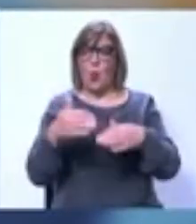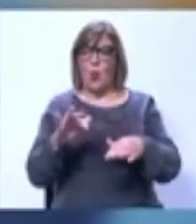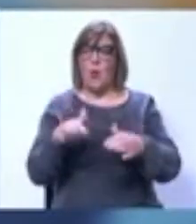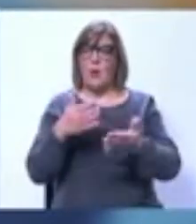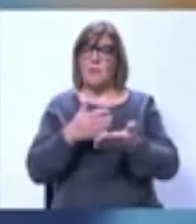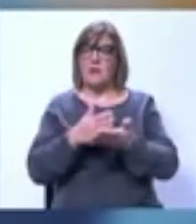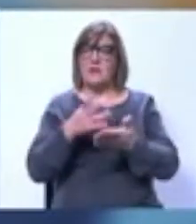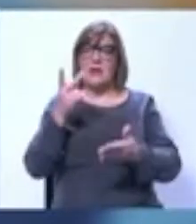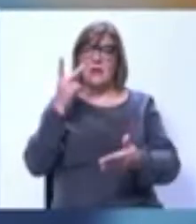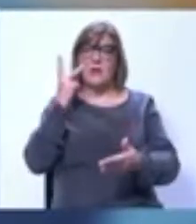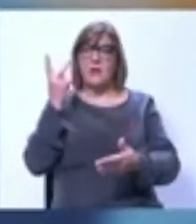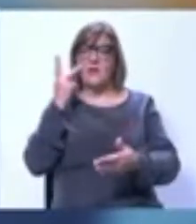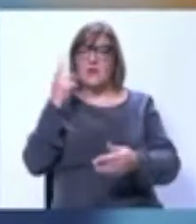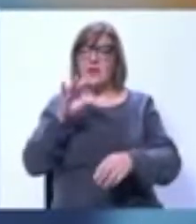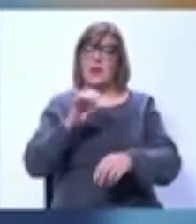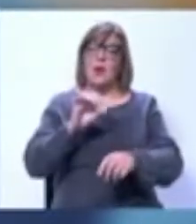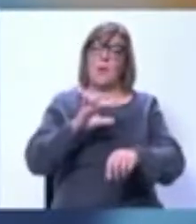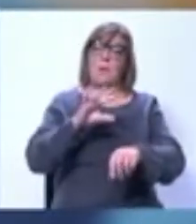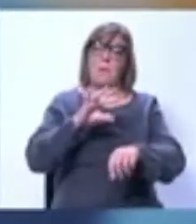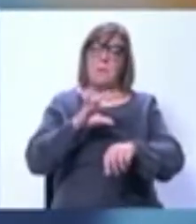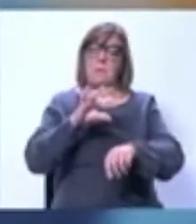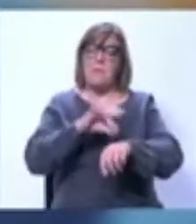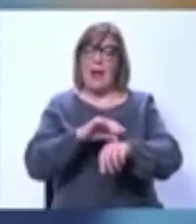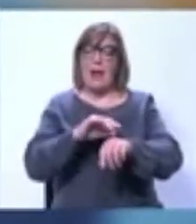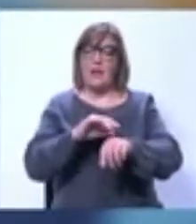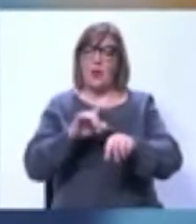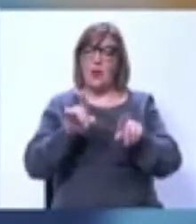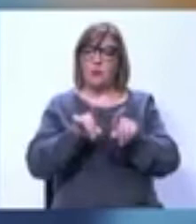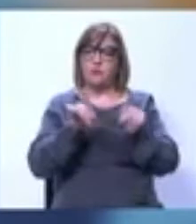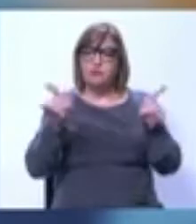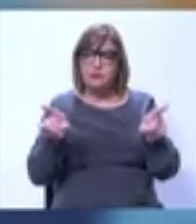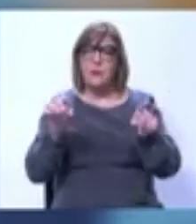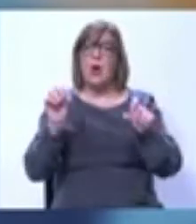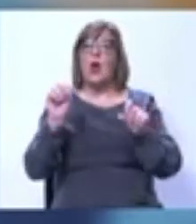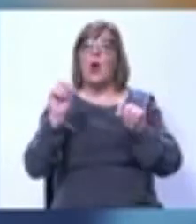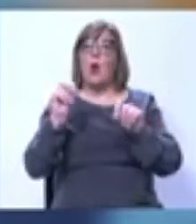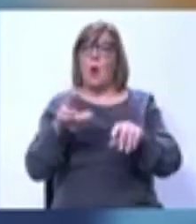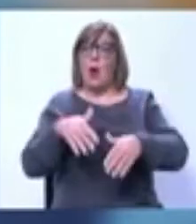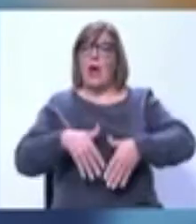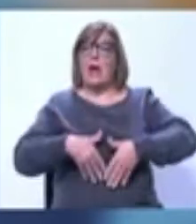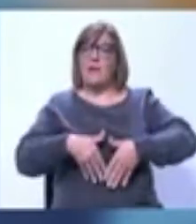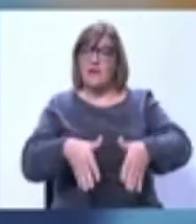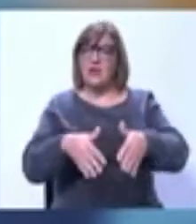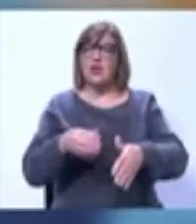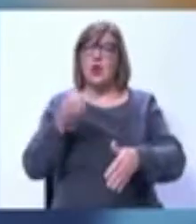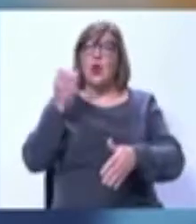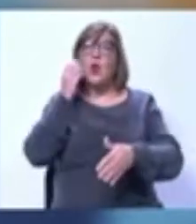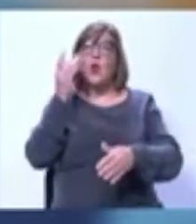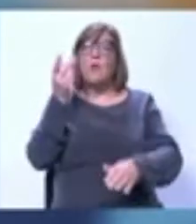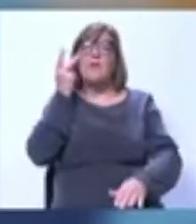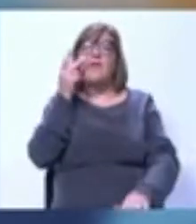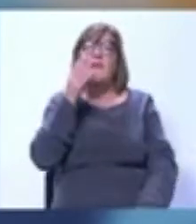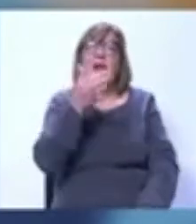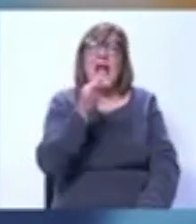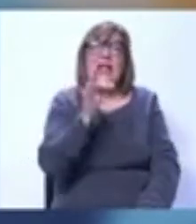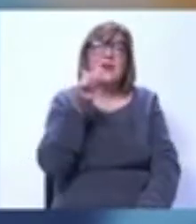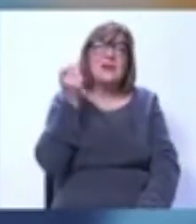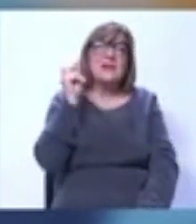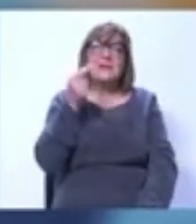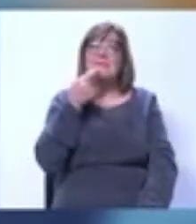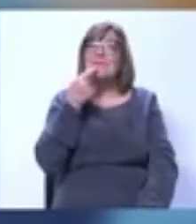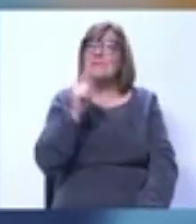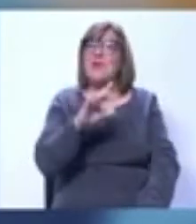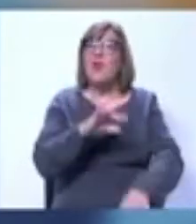passamos a vida muitas vezes ir ao ginecologista obstetra depois na fase de gravidez como é que a Susana viveu 14 anos não é sem